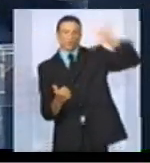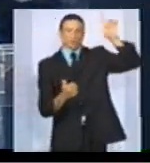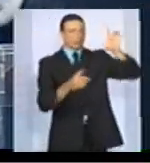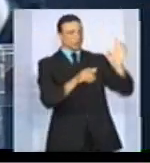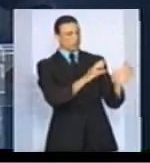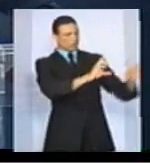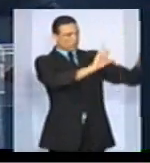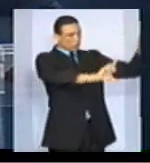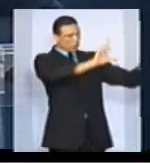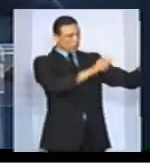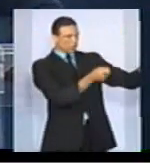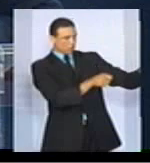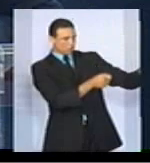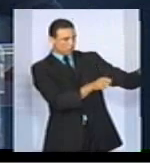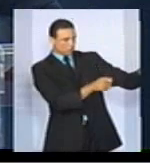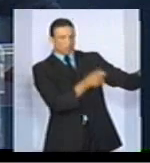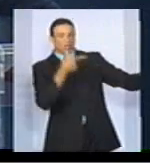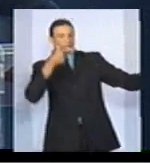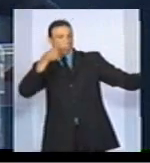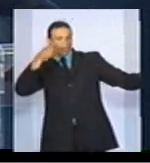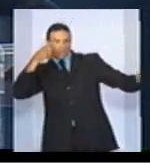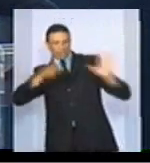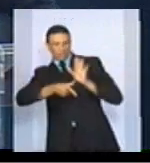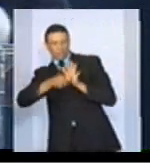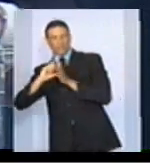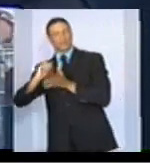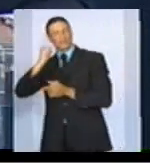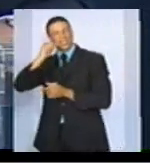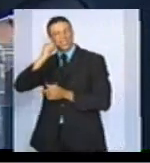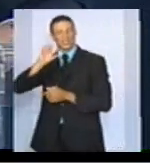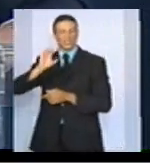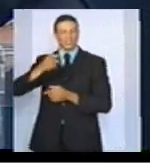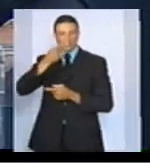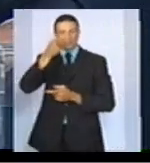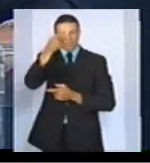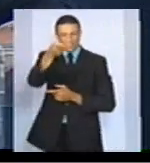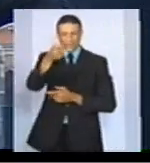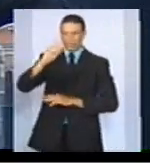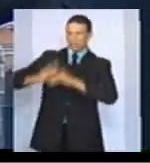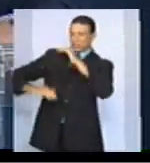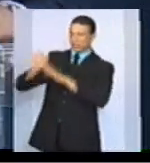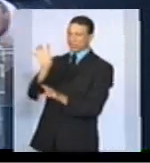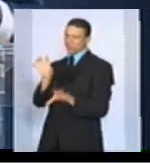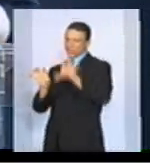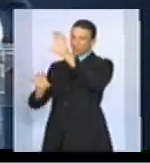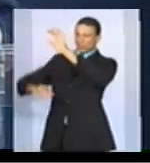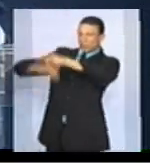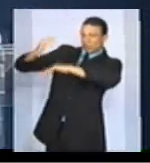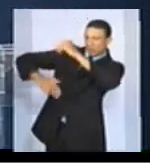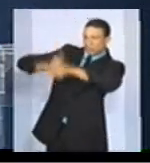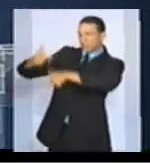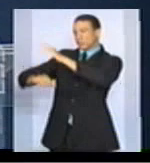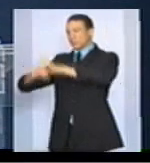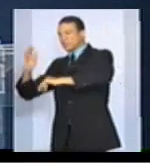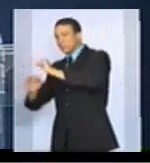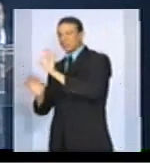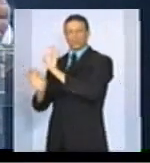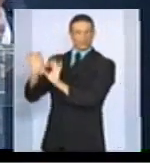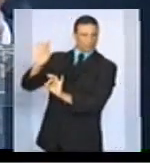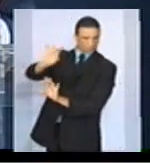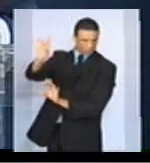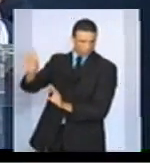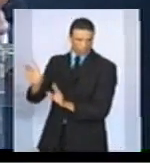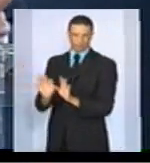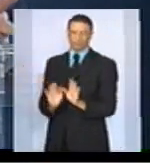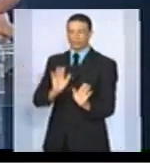preservado como a Mariana da Neo TV disse aqui que é o canal do pequeno produtor local então diante dessa